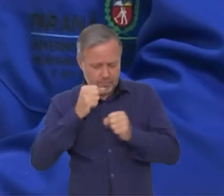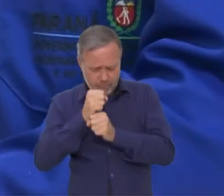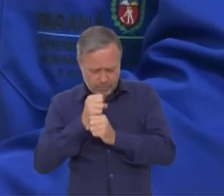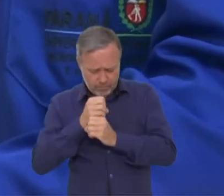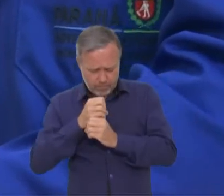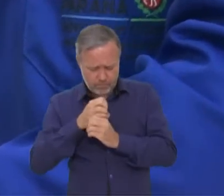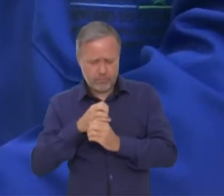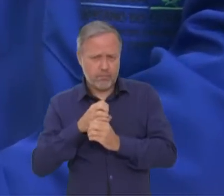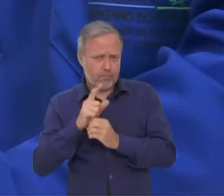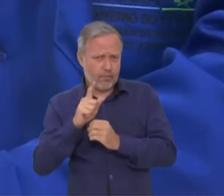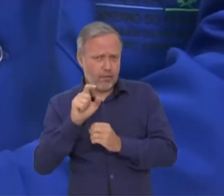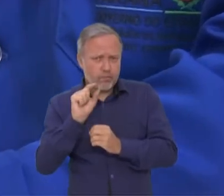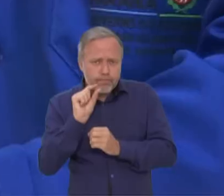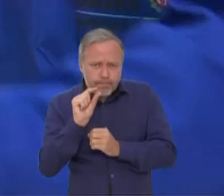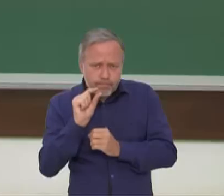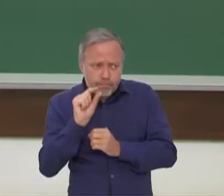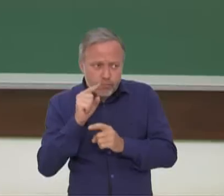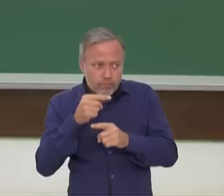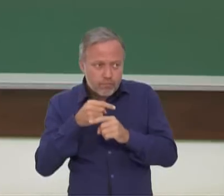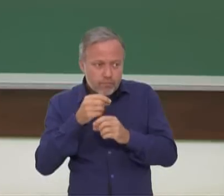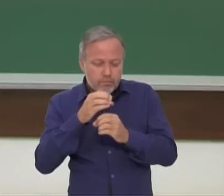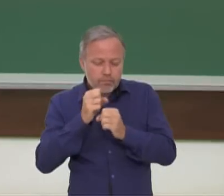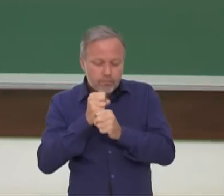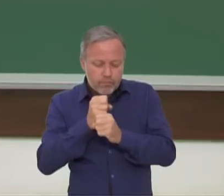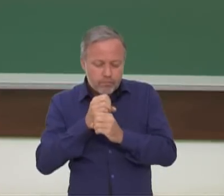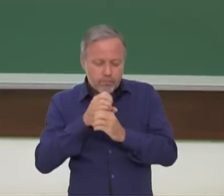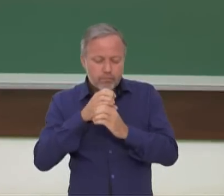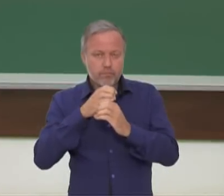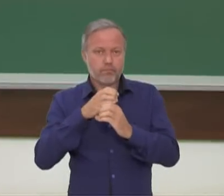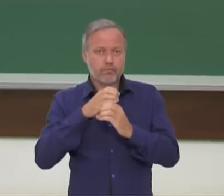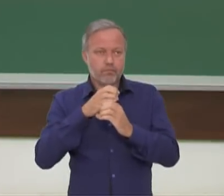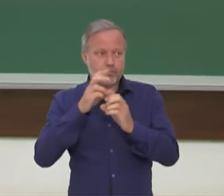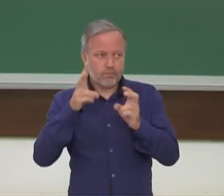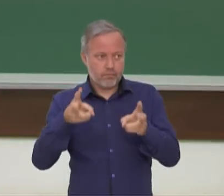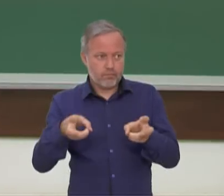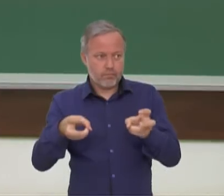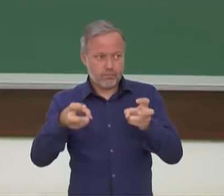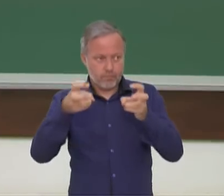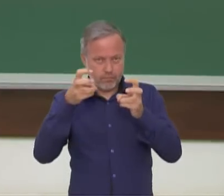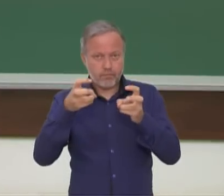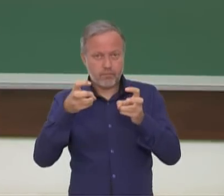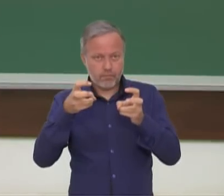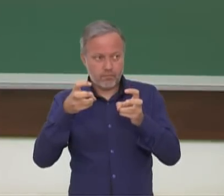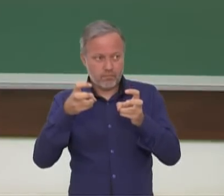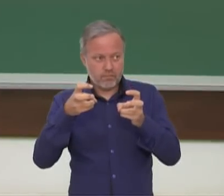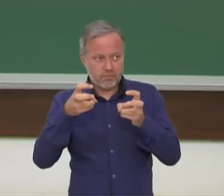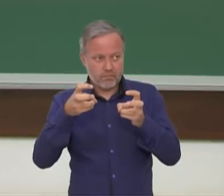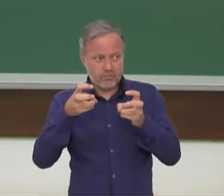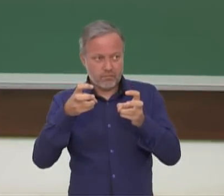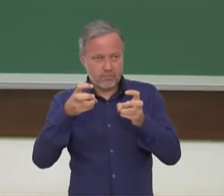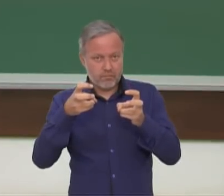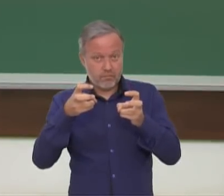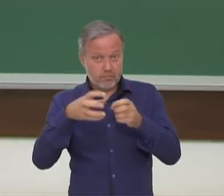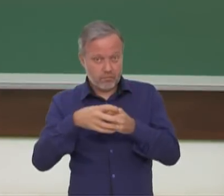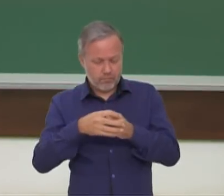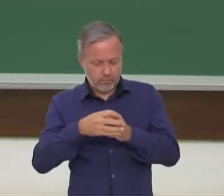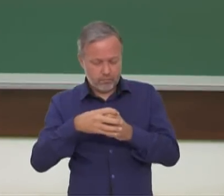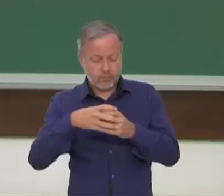microscópica, muito pequenininha, eu trago um modelo onde a gente percebe que ela tem um tamanho,